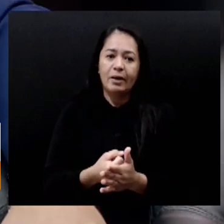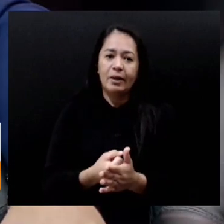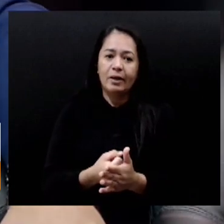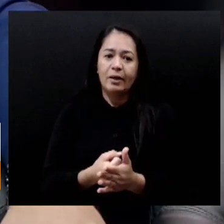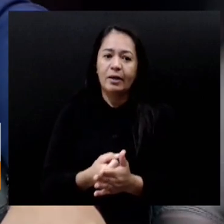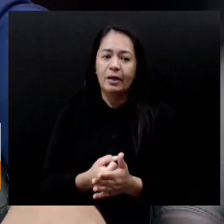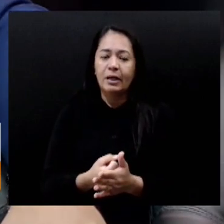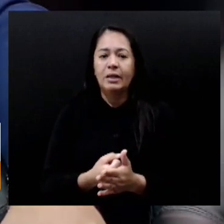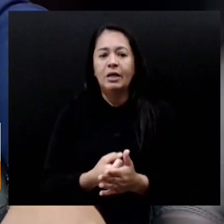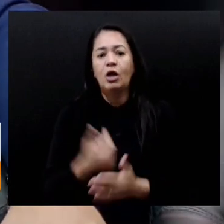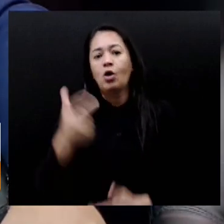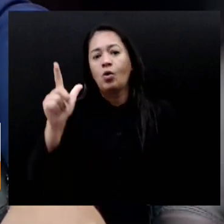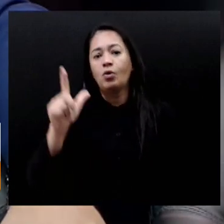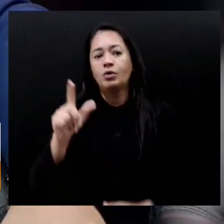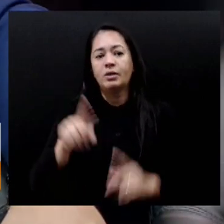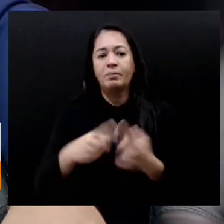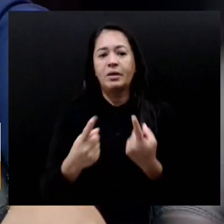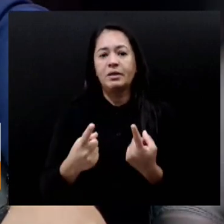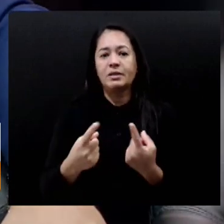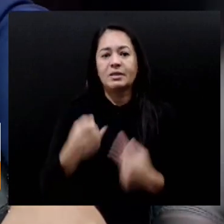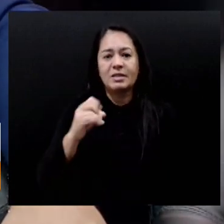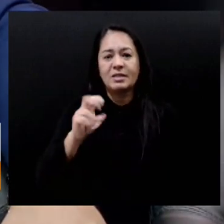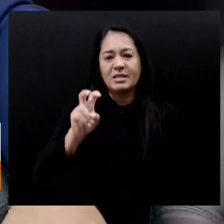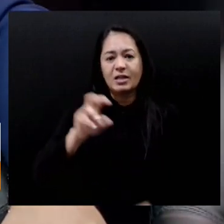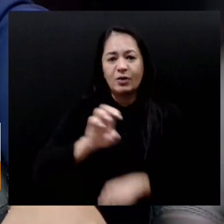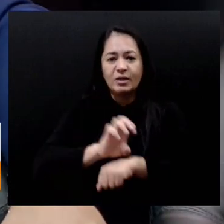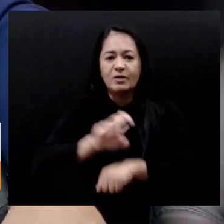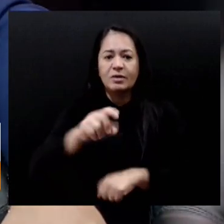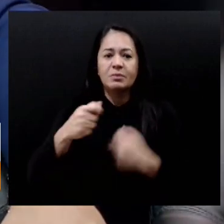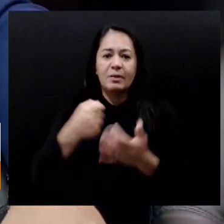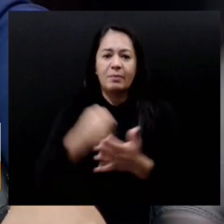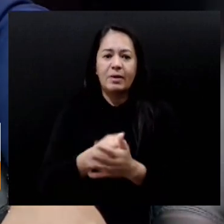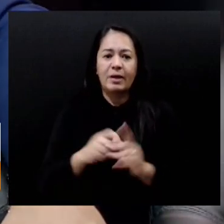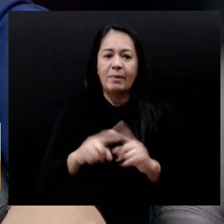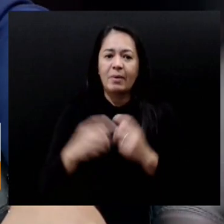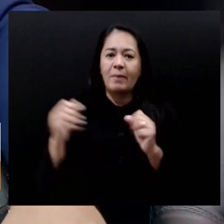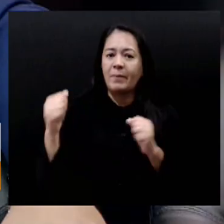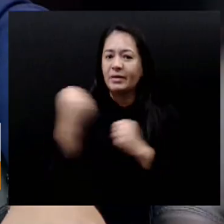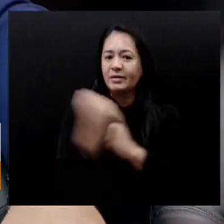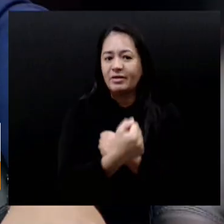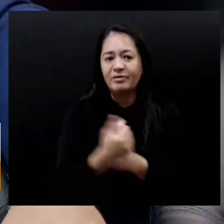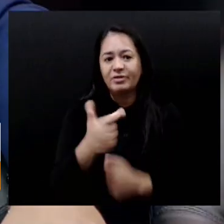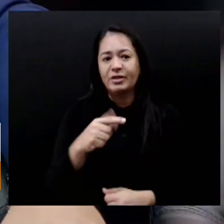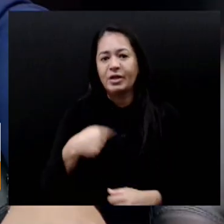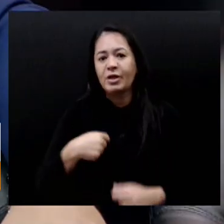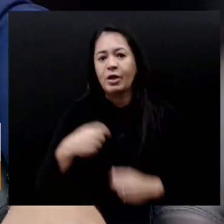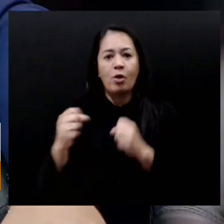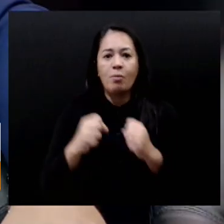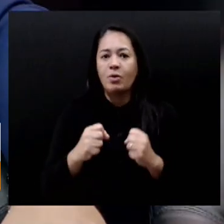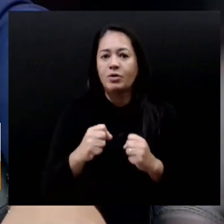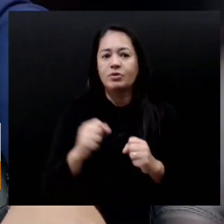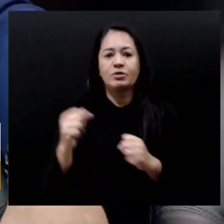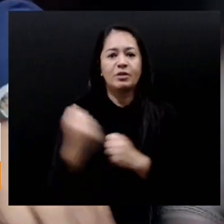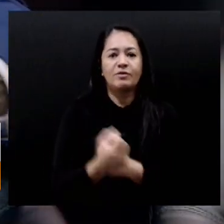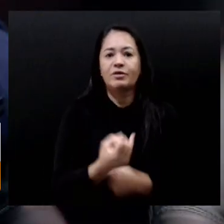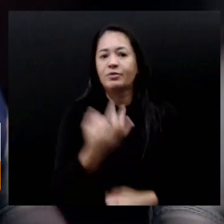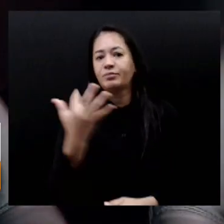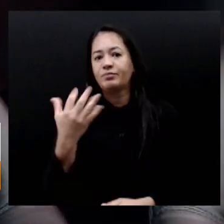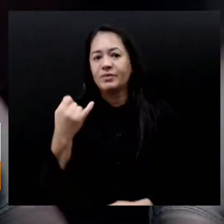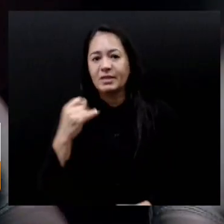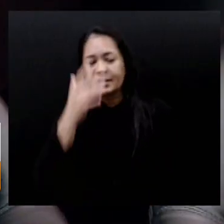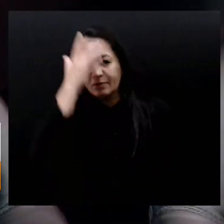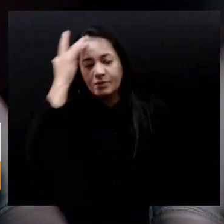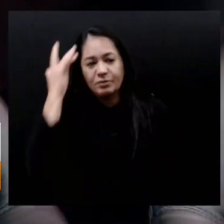5 tem que pagar. Mas para defender não tem esse número. Para defender eu posso defender quantos forem, se as pessoas me procurarem para defender. Então ampliou a